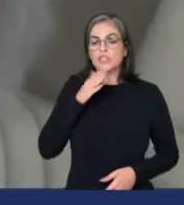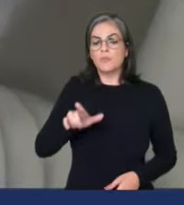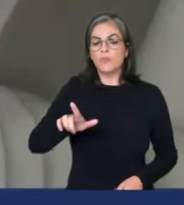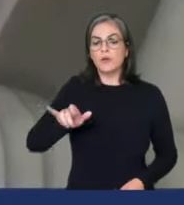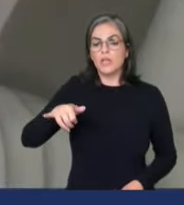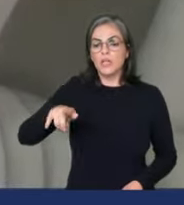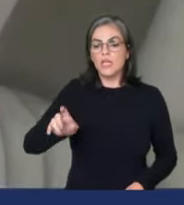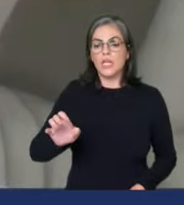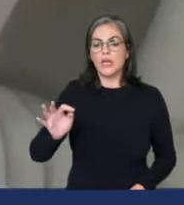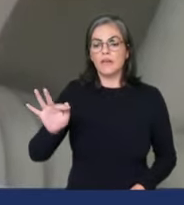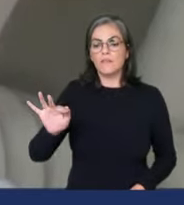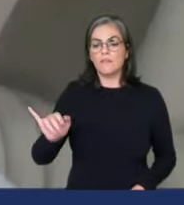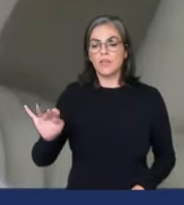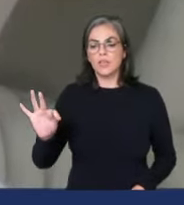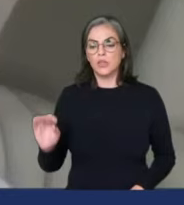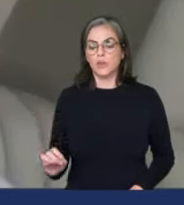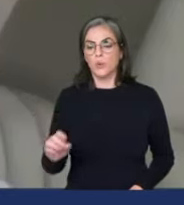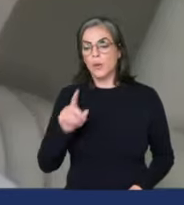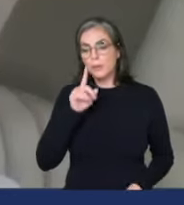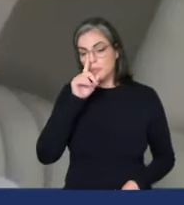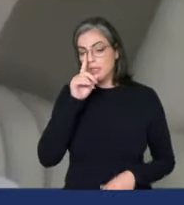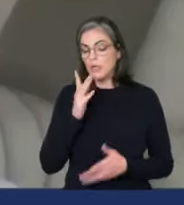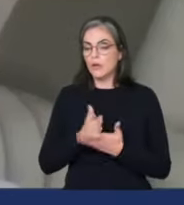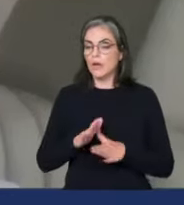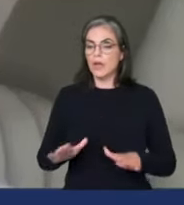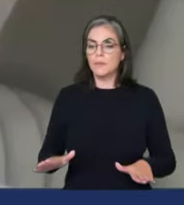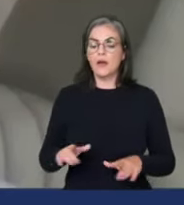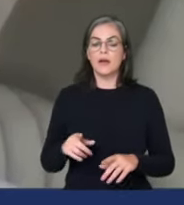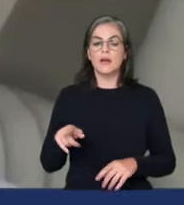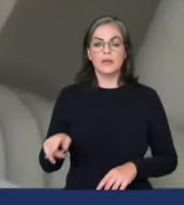de desabastecimento, tanto de gás quanto